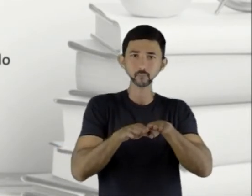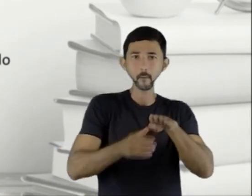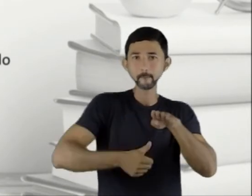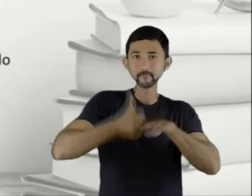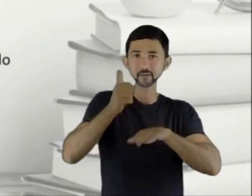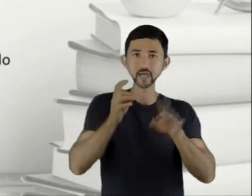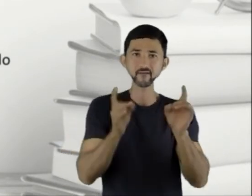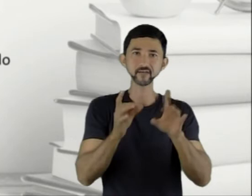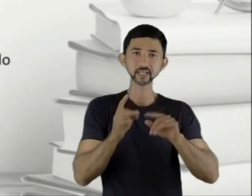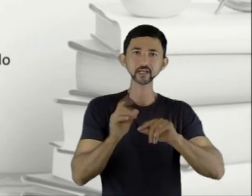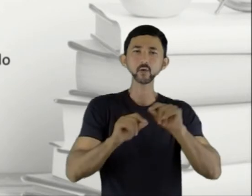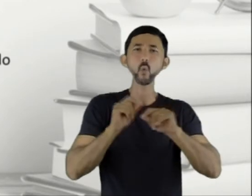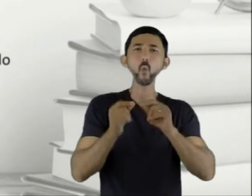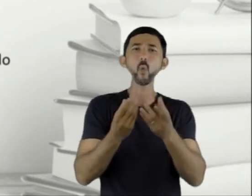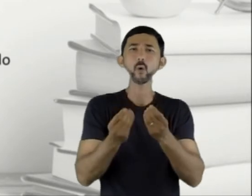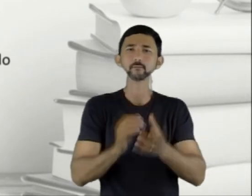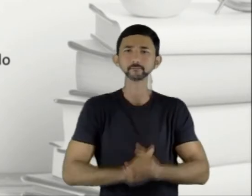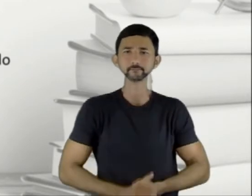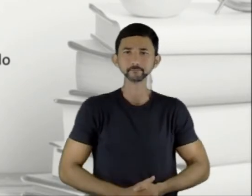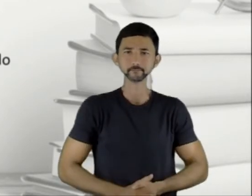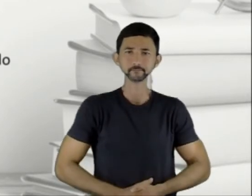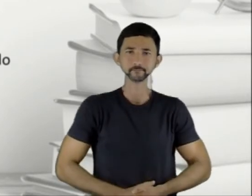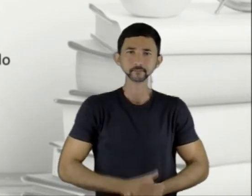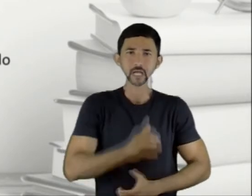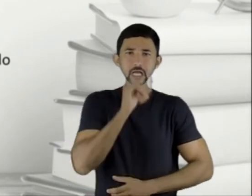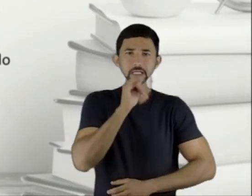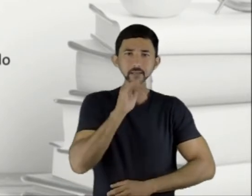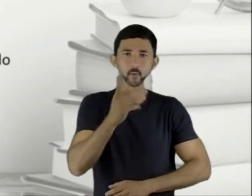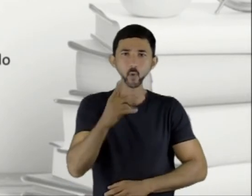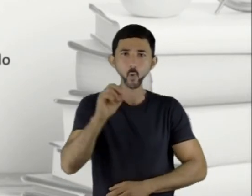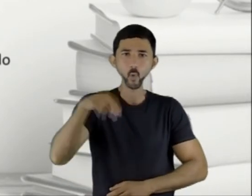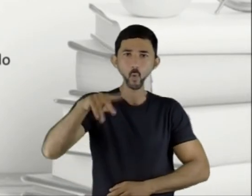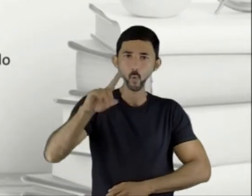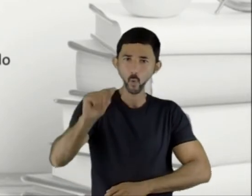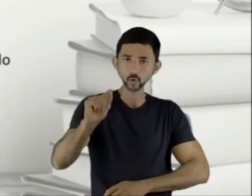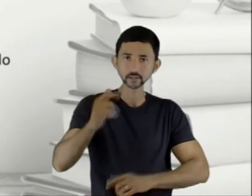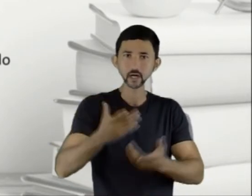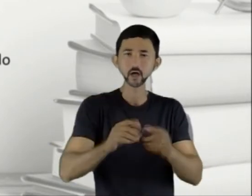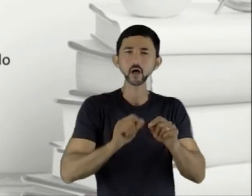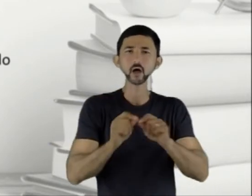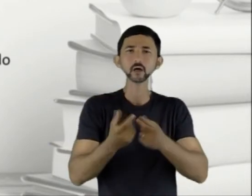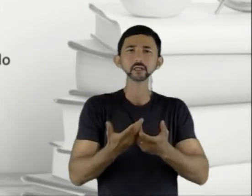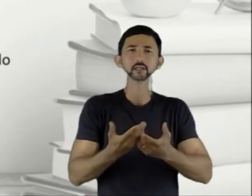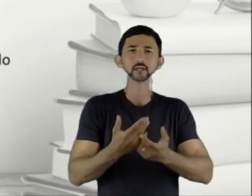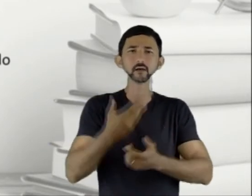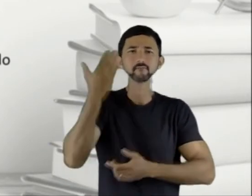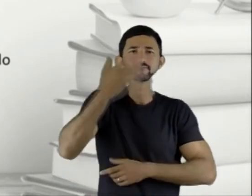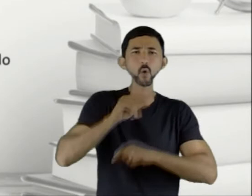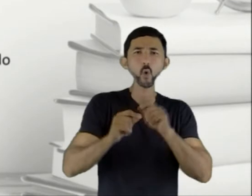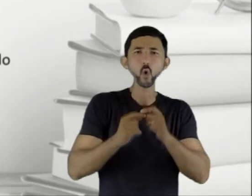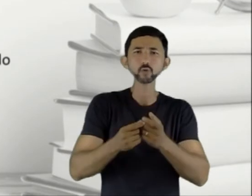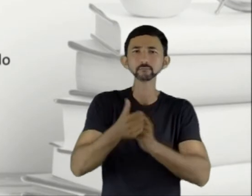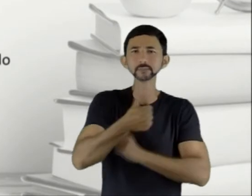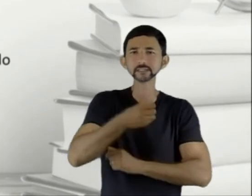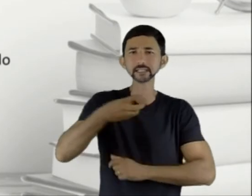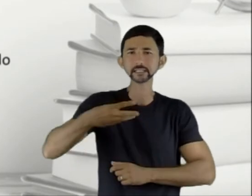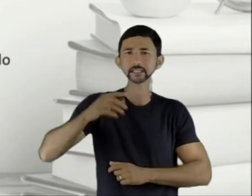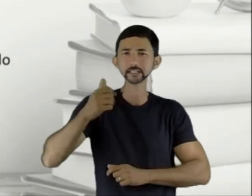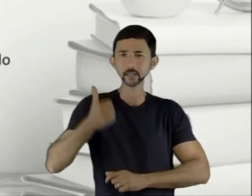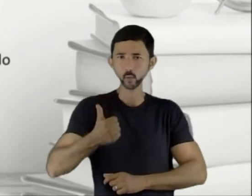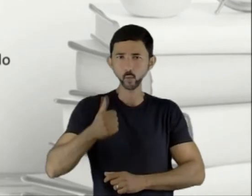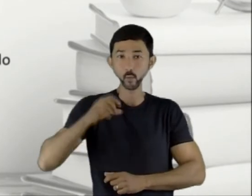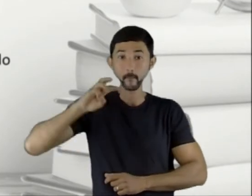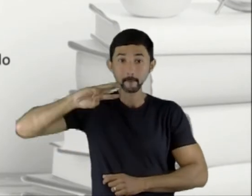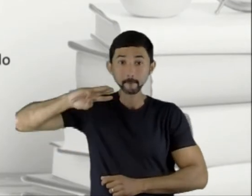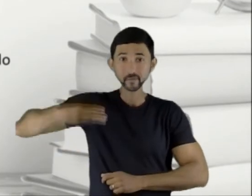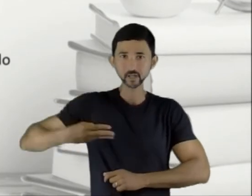2017? Então, a Honda, você pode verificar, vendeu 131 em milhares, né?